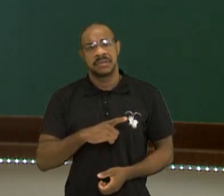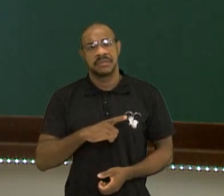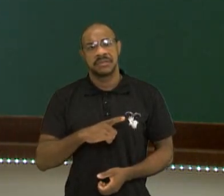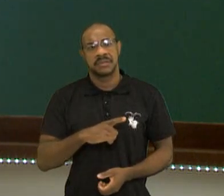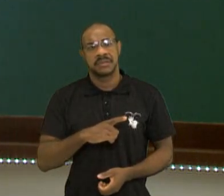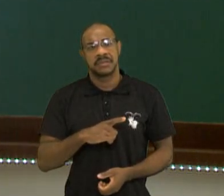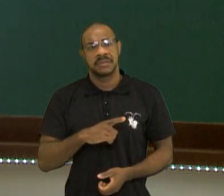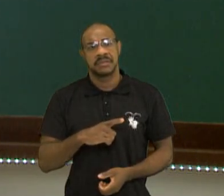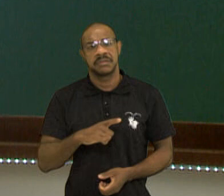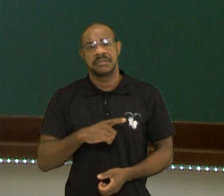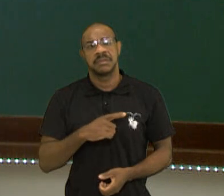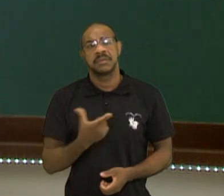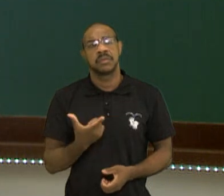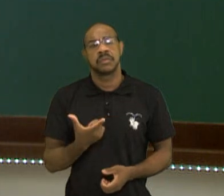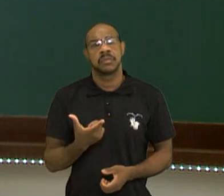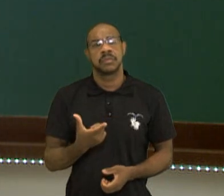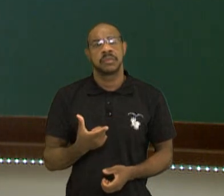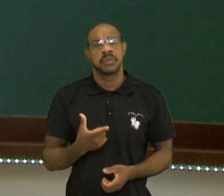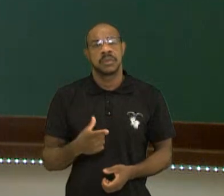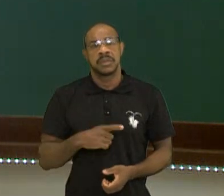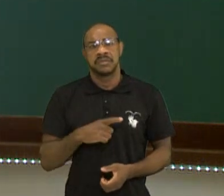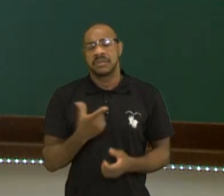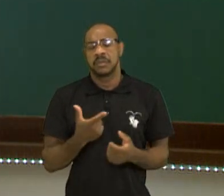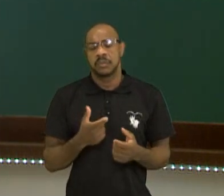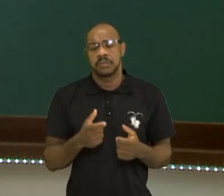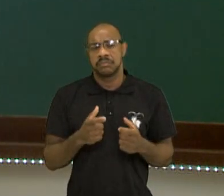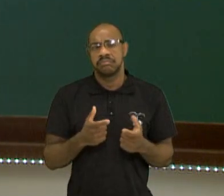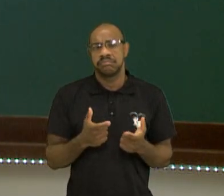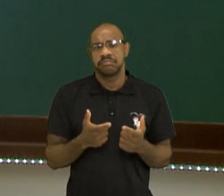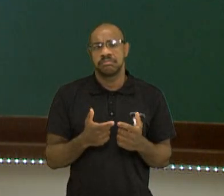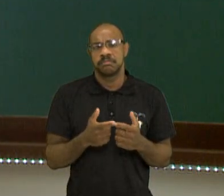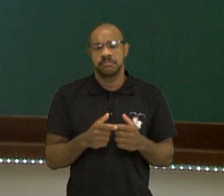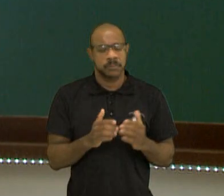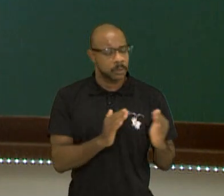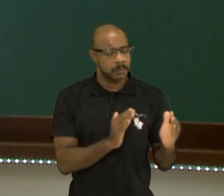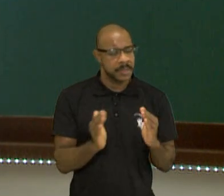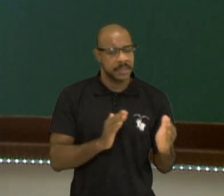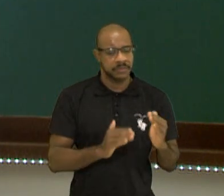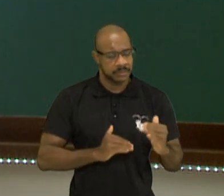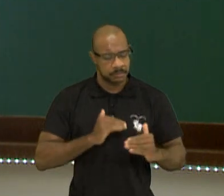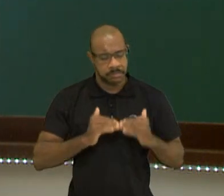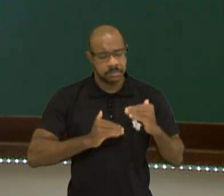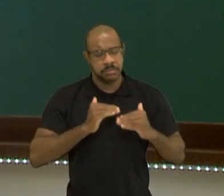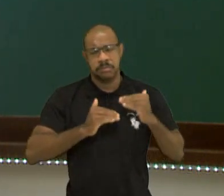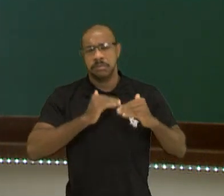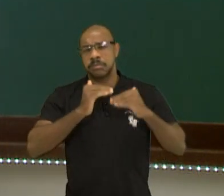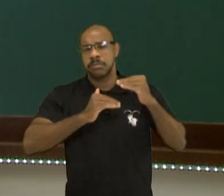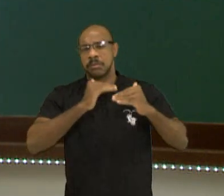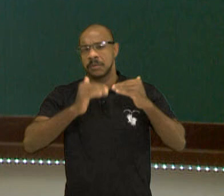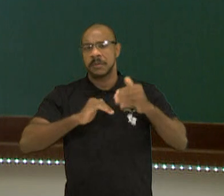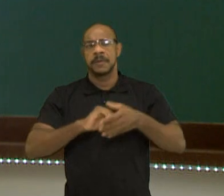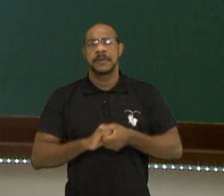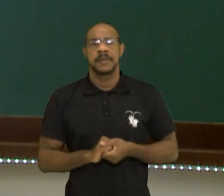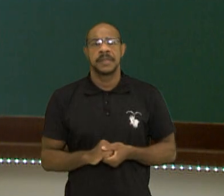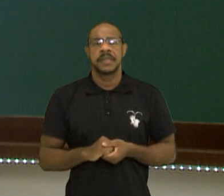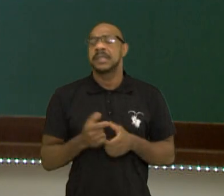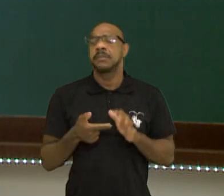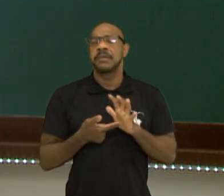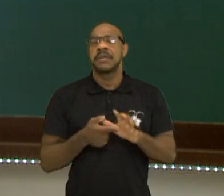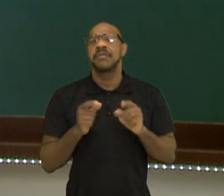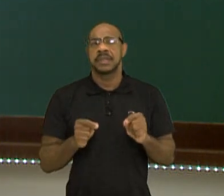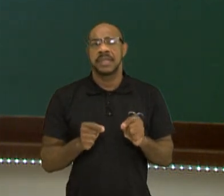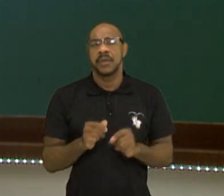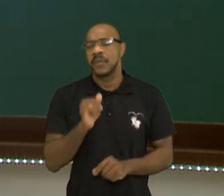escala pré-determinada de evolução, rumo à civilização tida como um modelo ideal. Quer